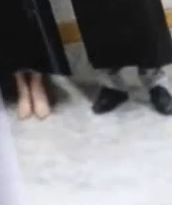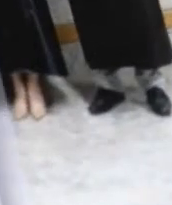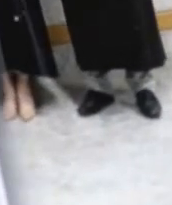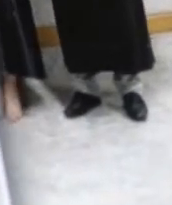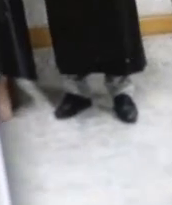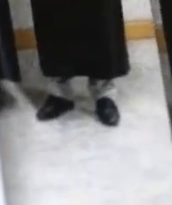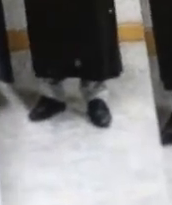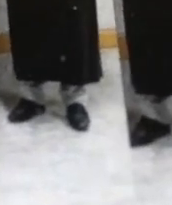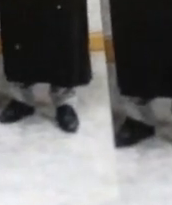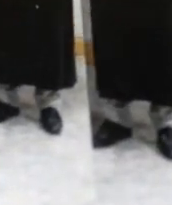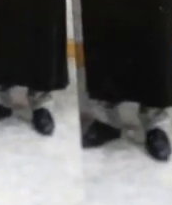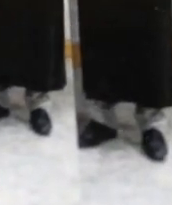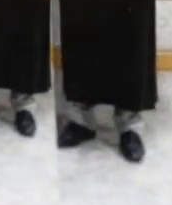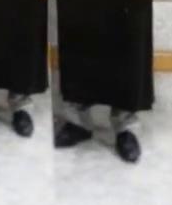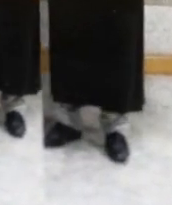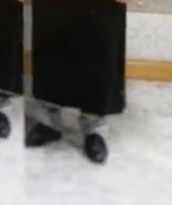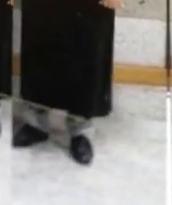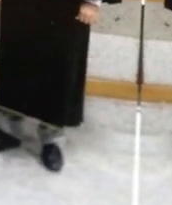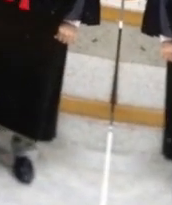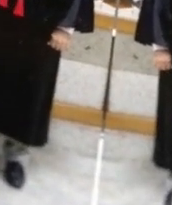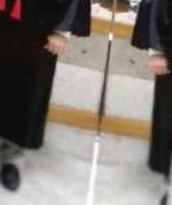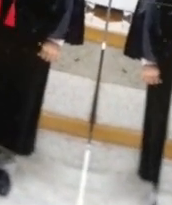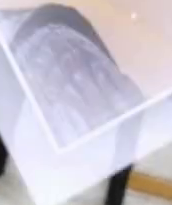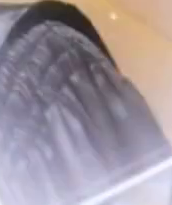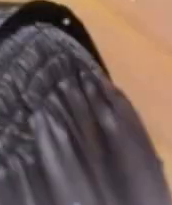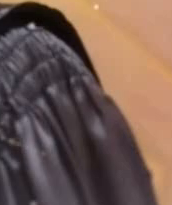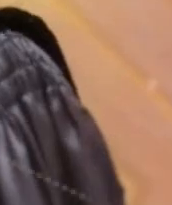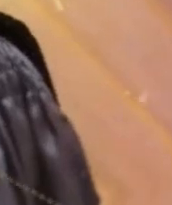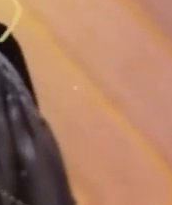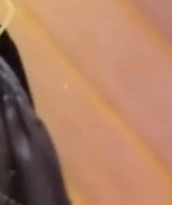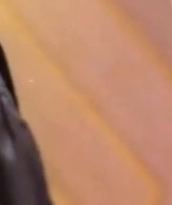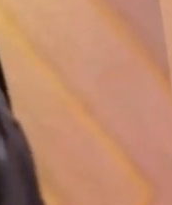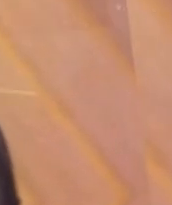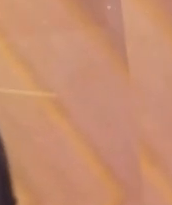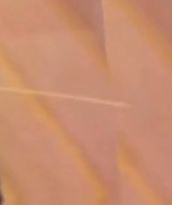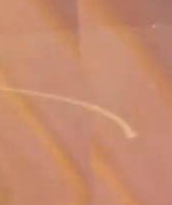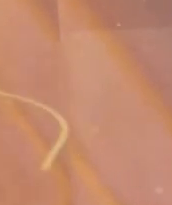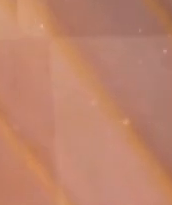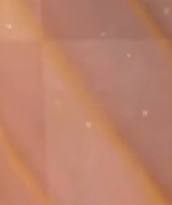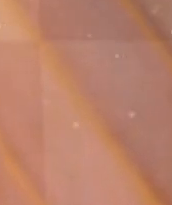sequência de imagem plenário do Tribunal Regional Eleitoral do Amapá e seus magistrados.